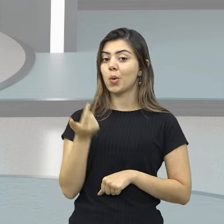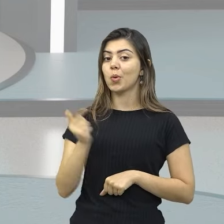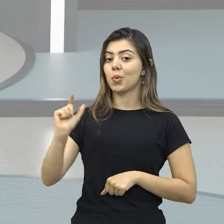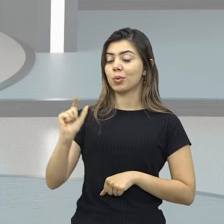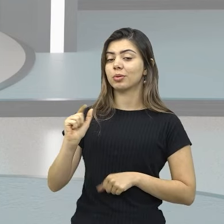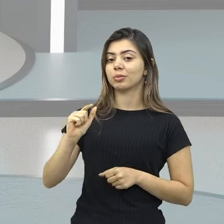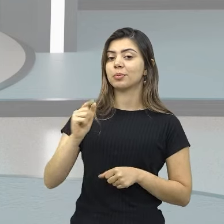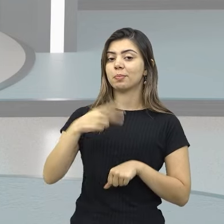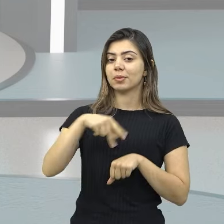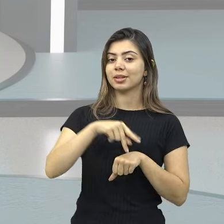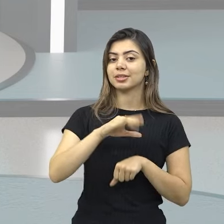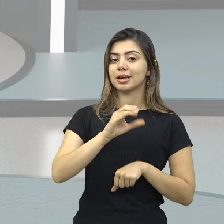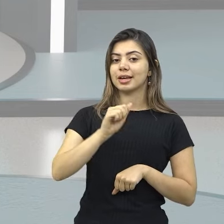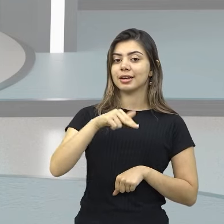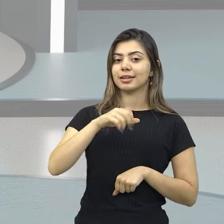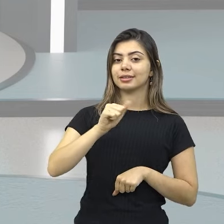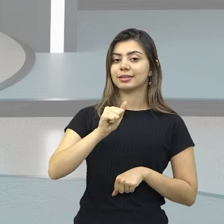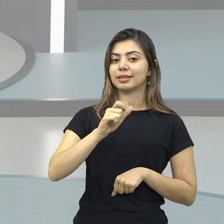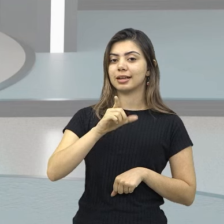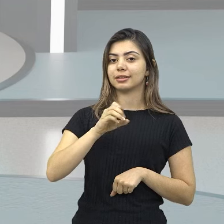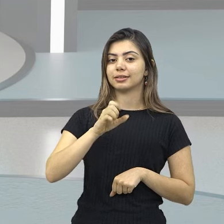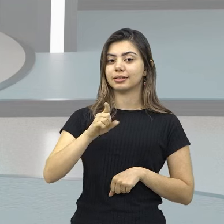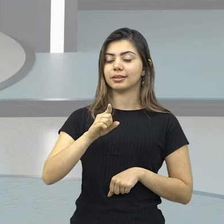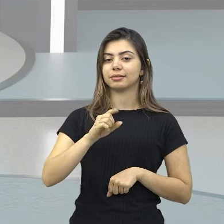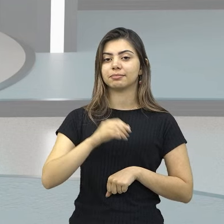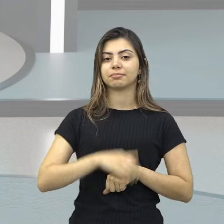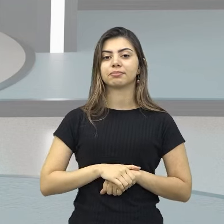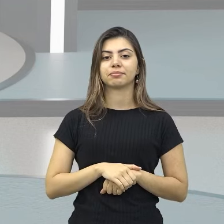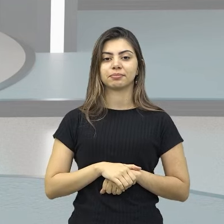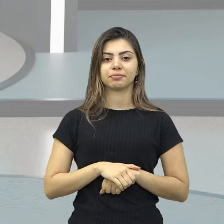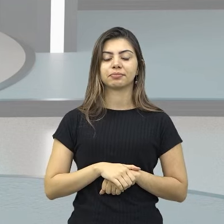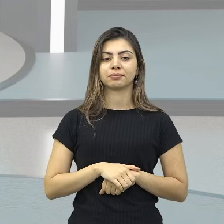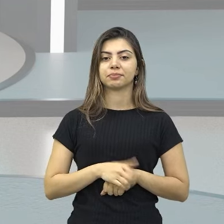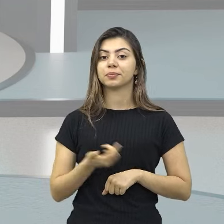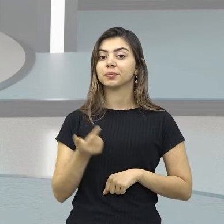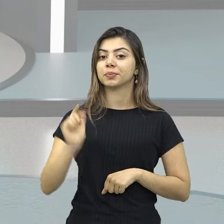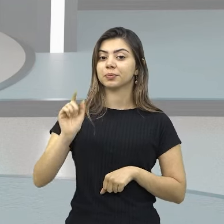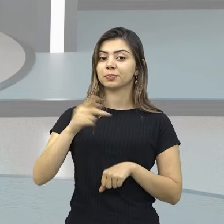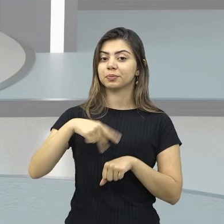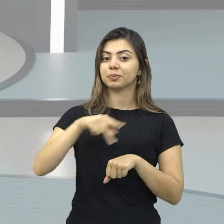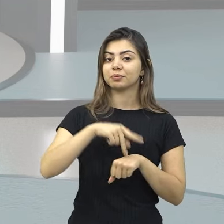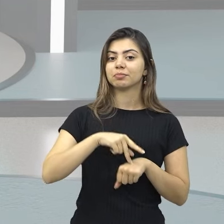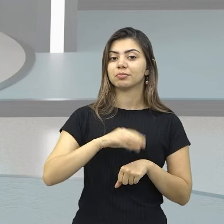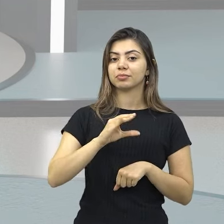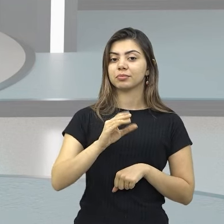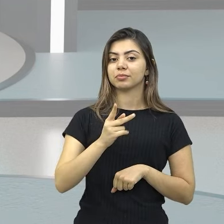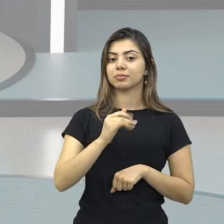Canadá, nationality, Canadian. China,